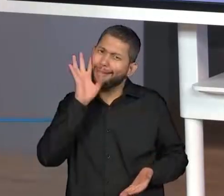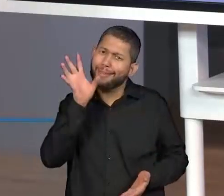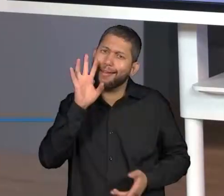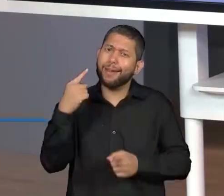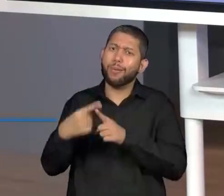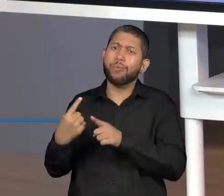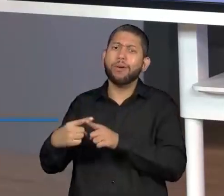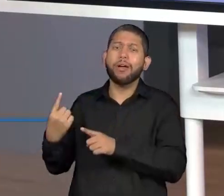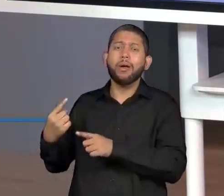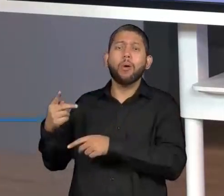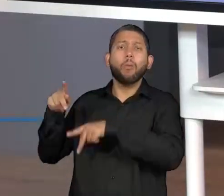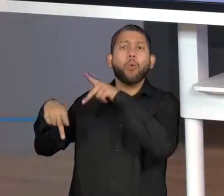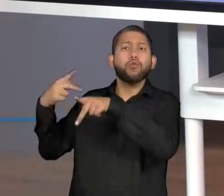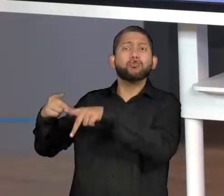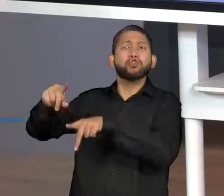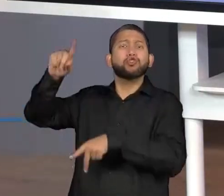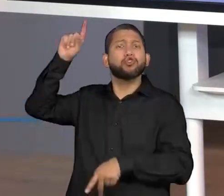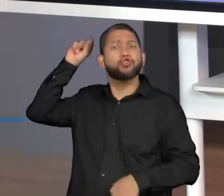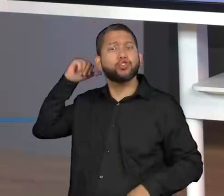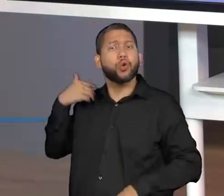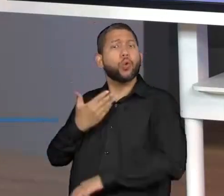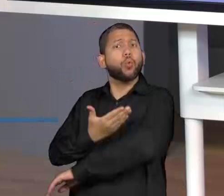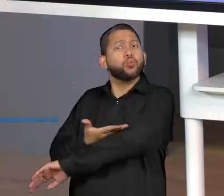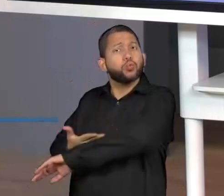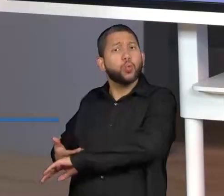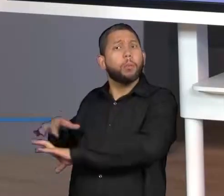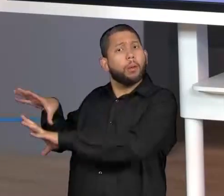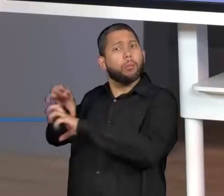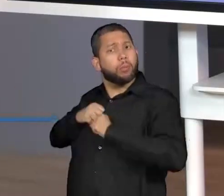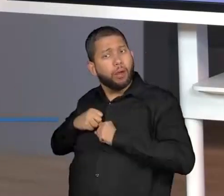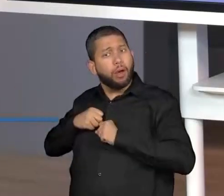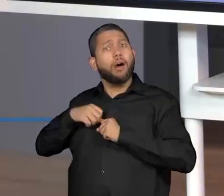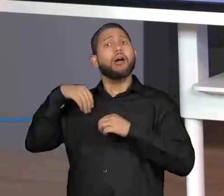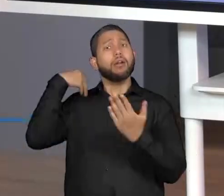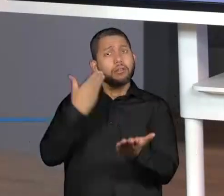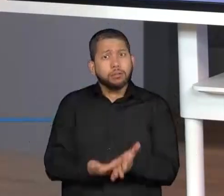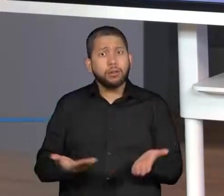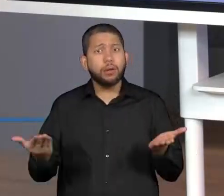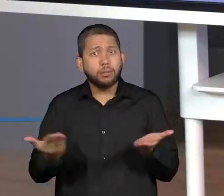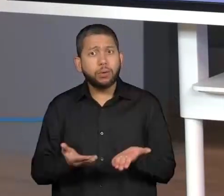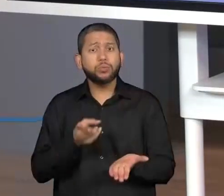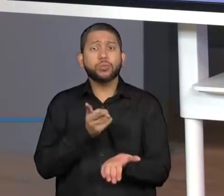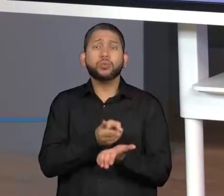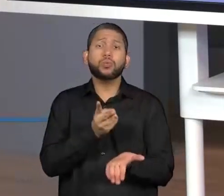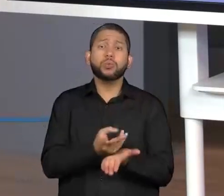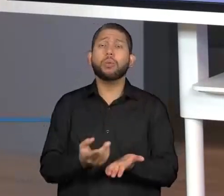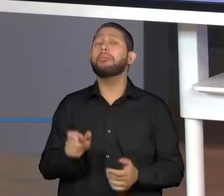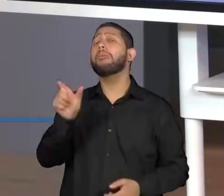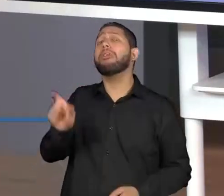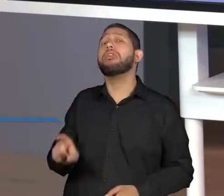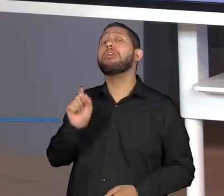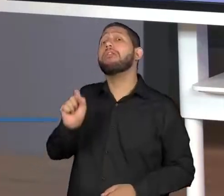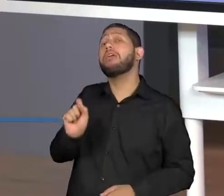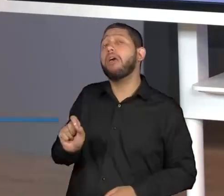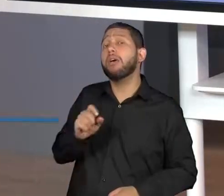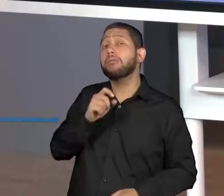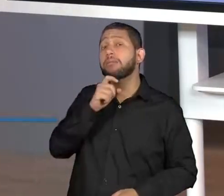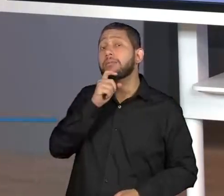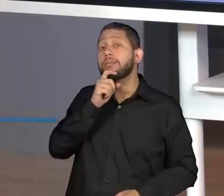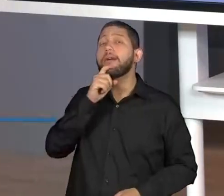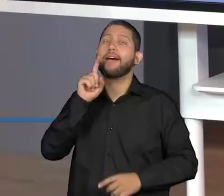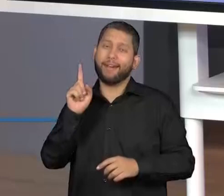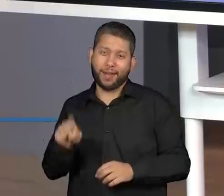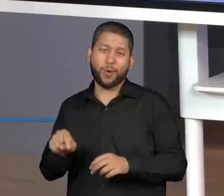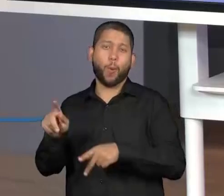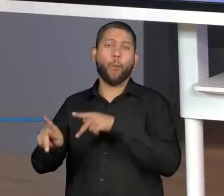uma população dessa, povo, né? Um desses povos tradicionais são os povos extrativistas. Mas